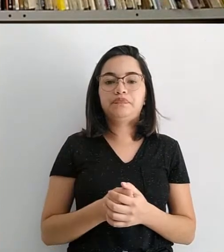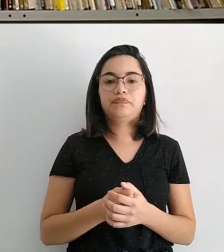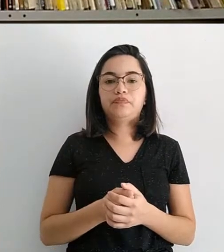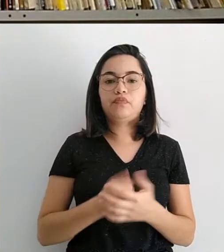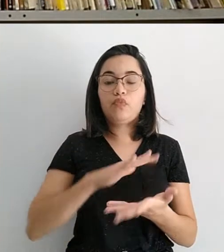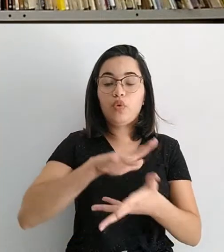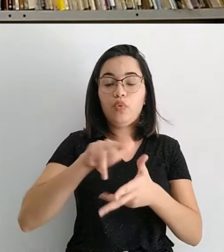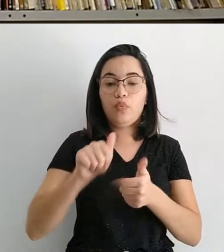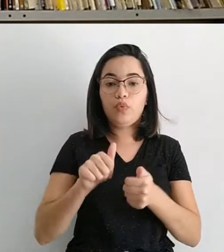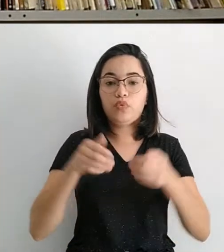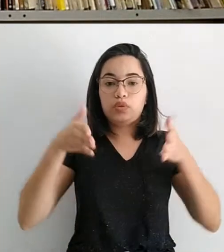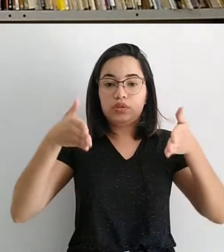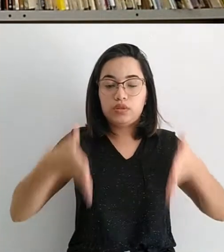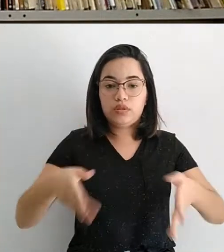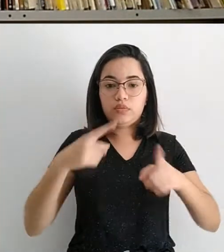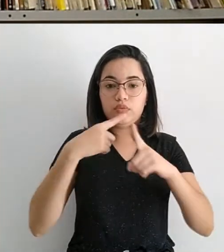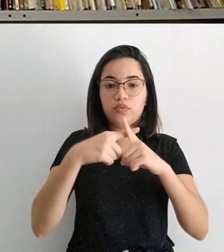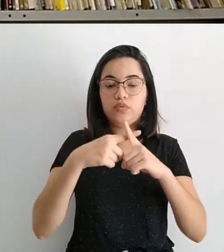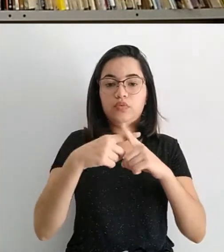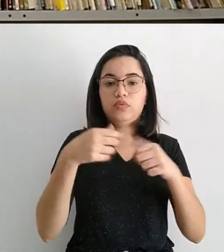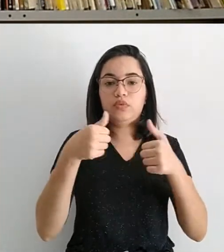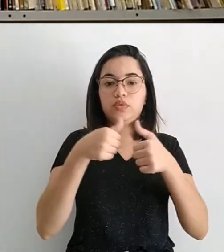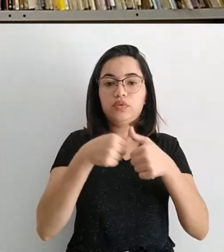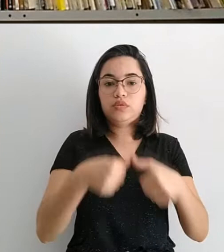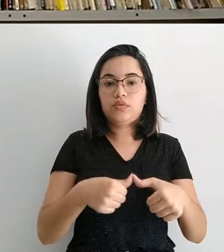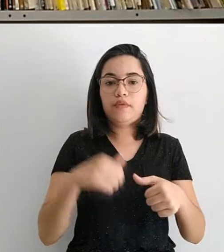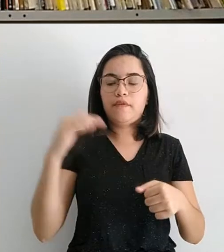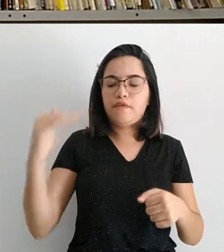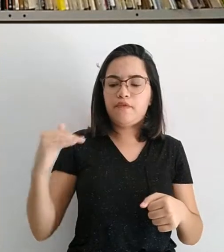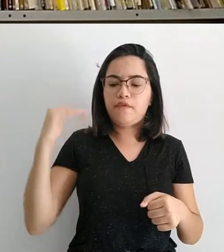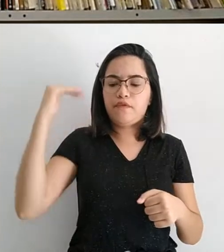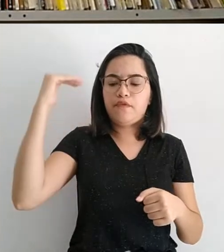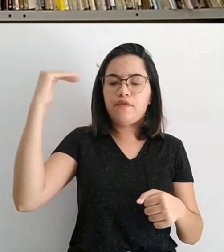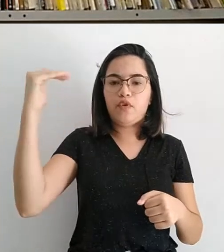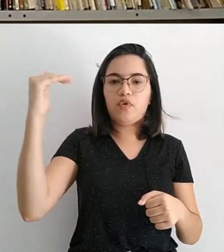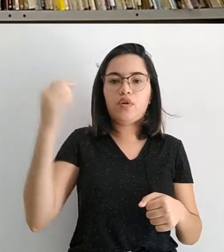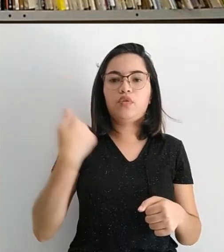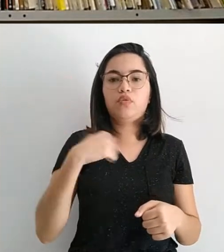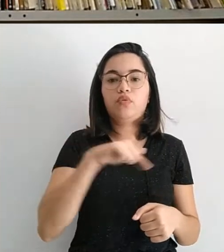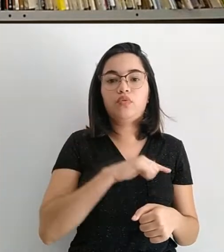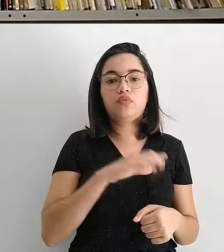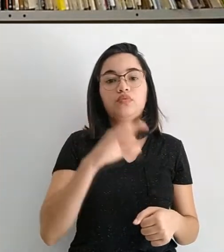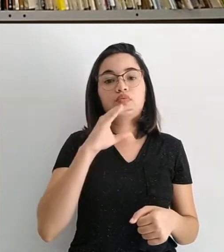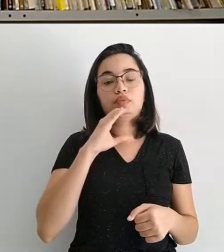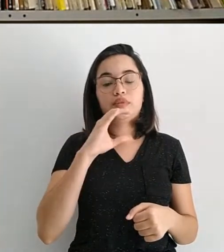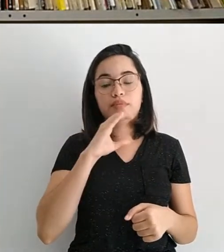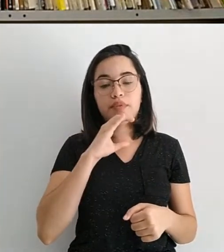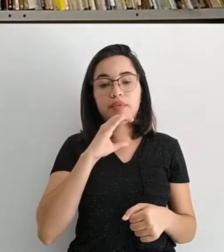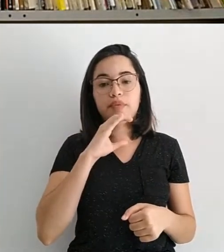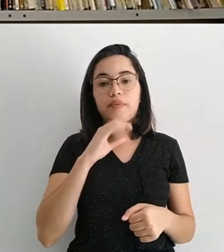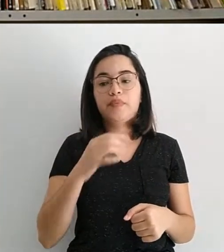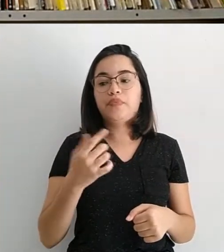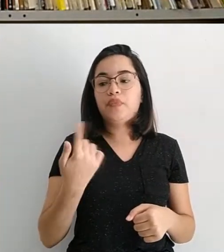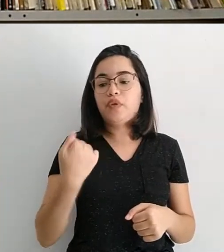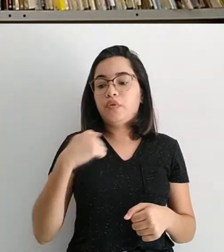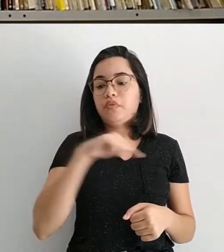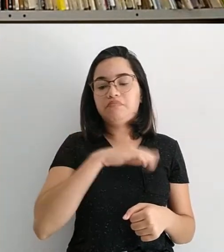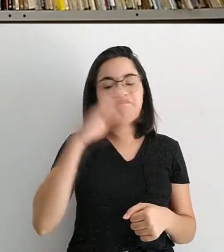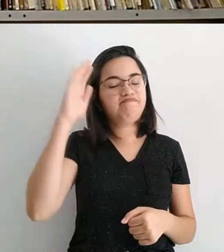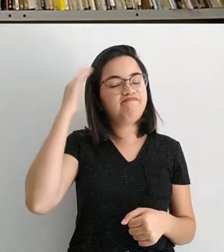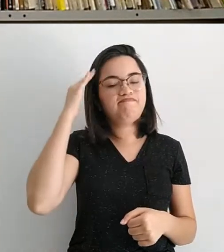o mundo das sepulturas, né, que está fora do nosso conhecimento, nós